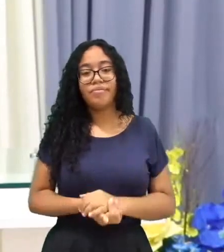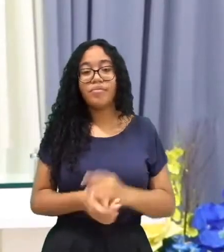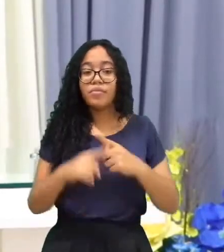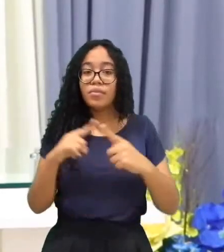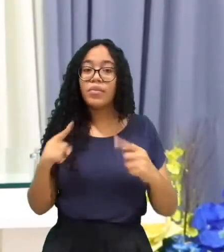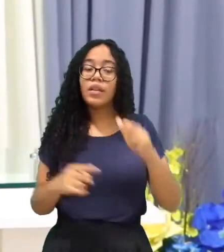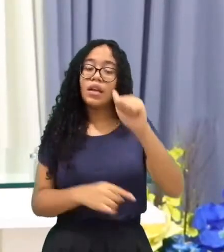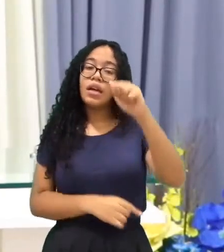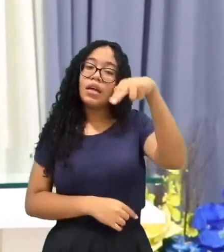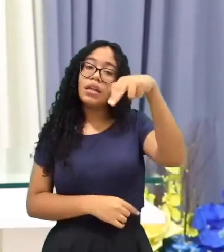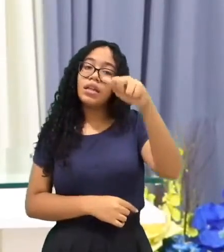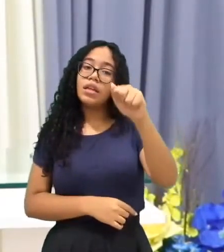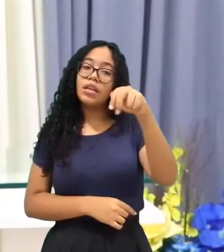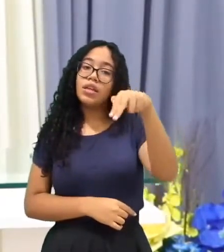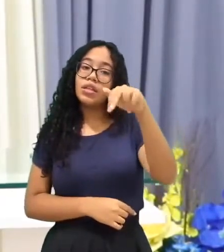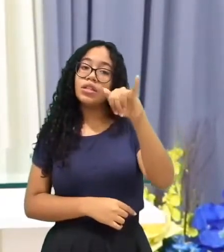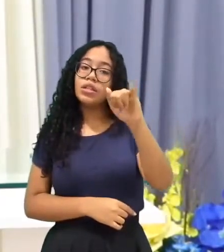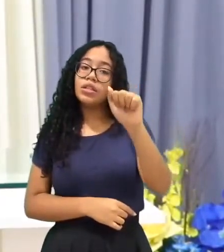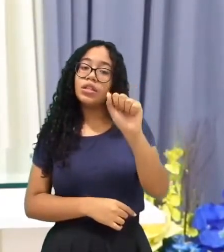Ananias dá um